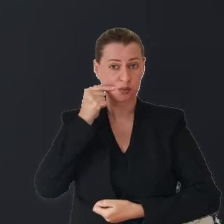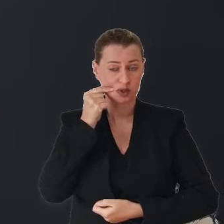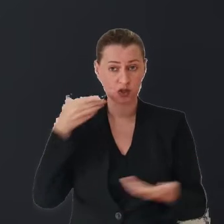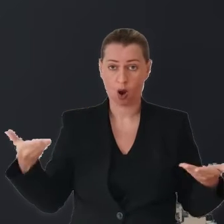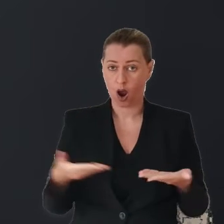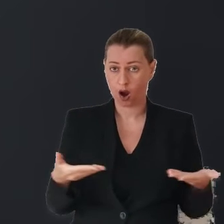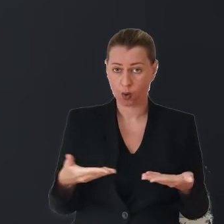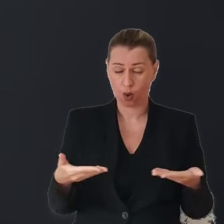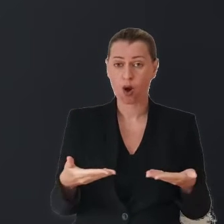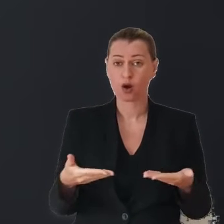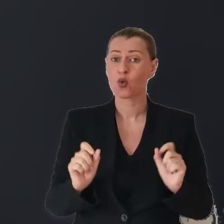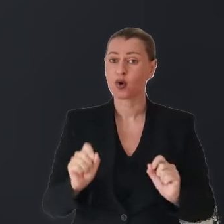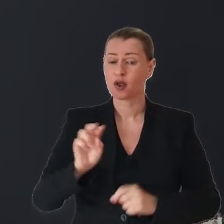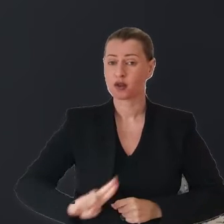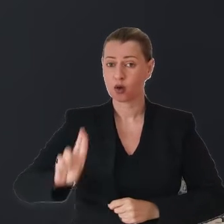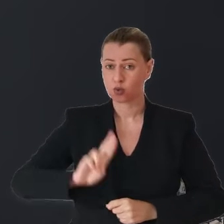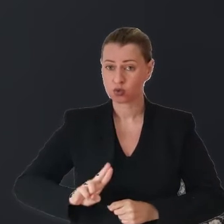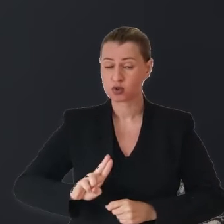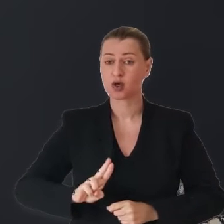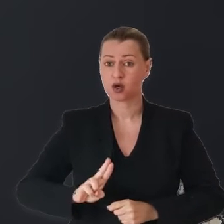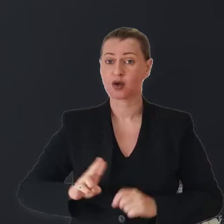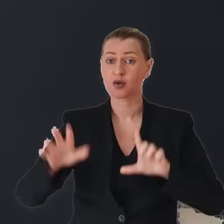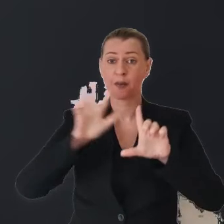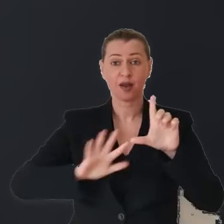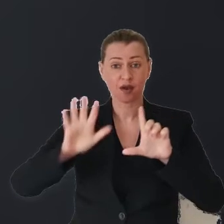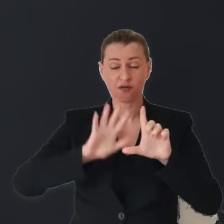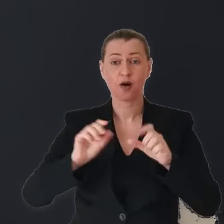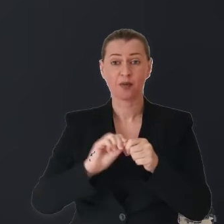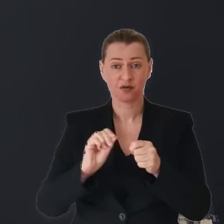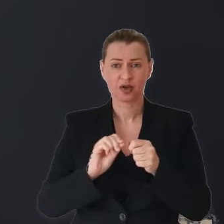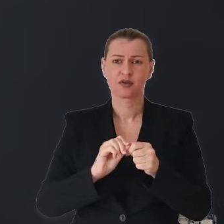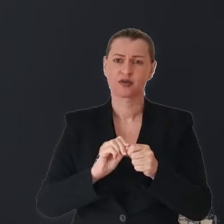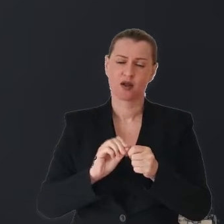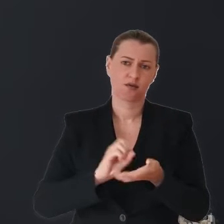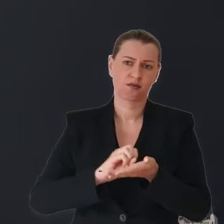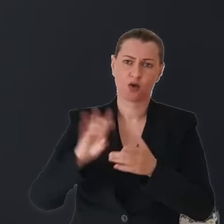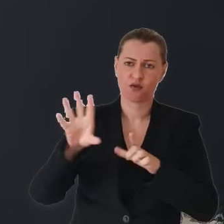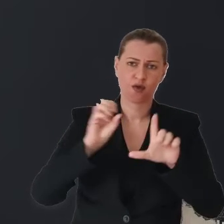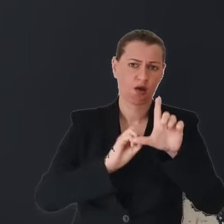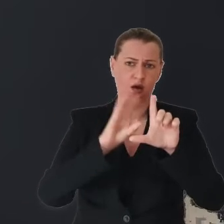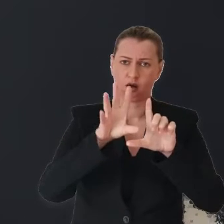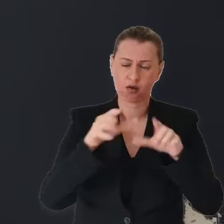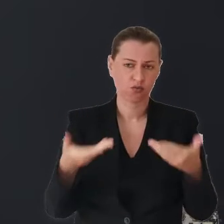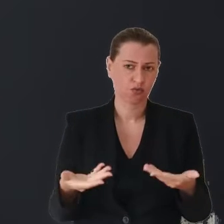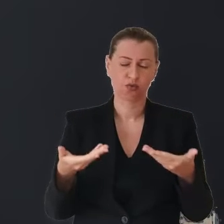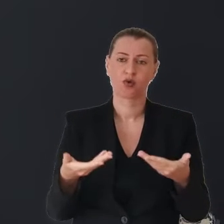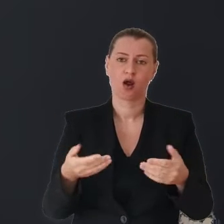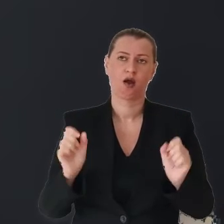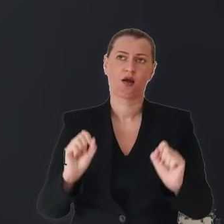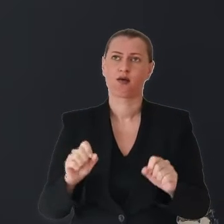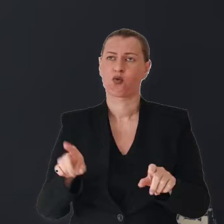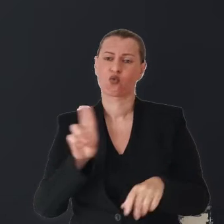presencial, eles estão usando a plataforma online para fazer, né? Estão enviando, enfim, às vezes por